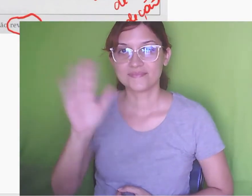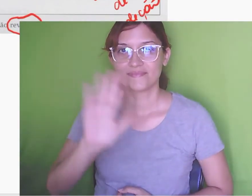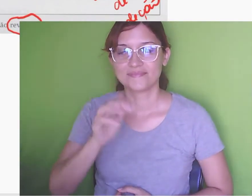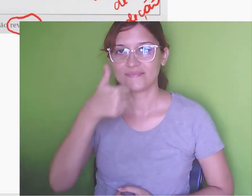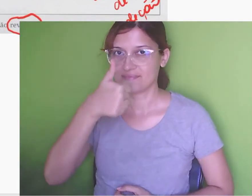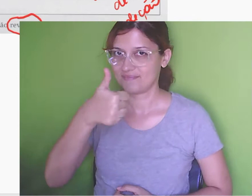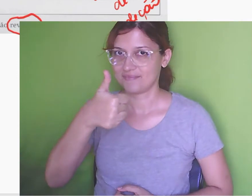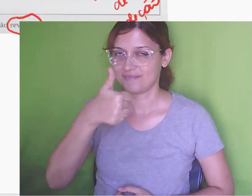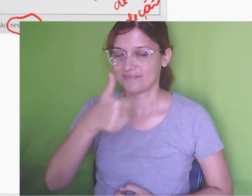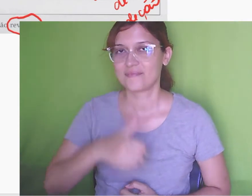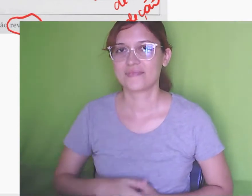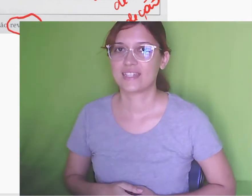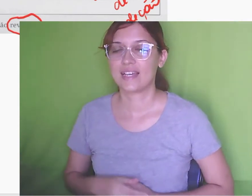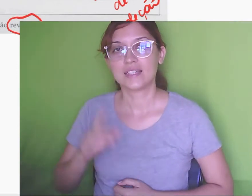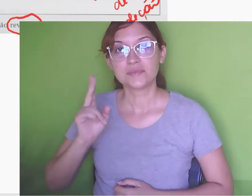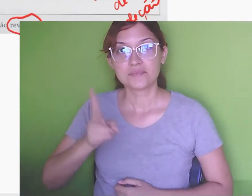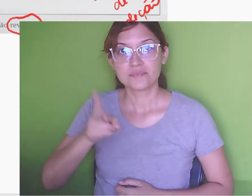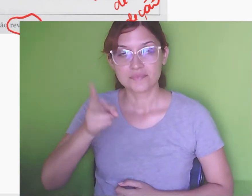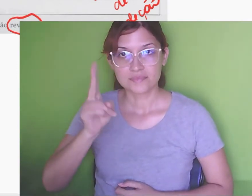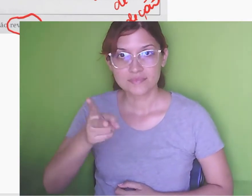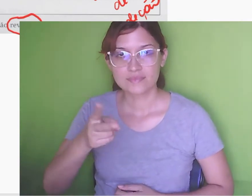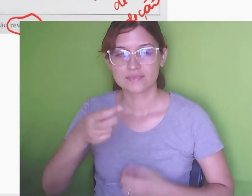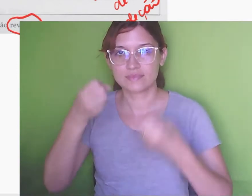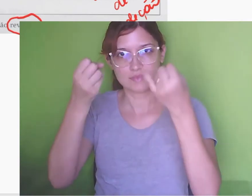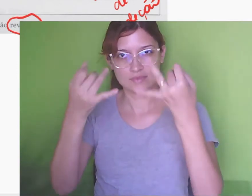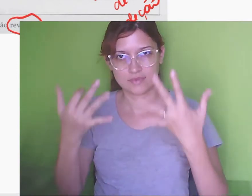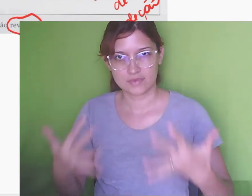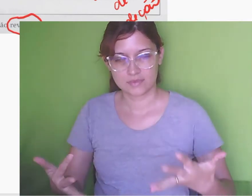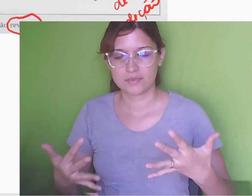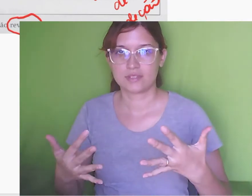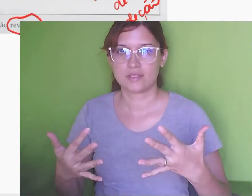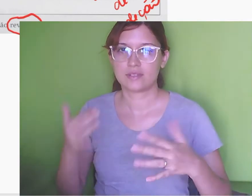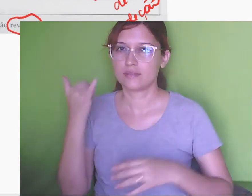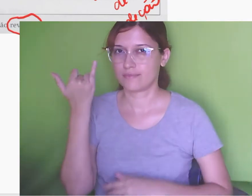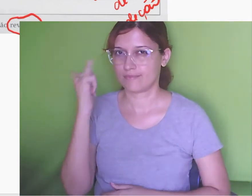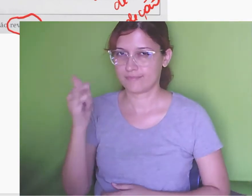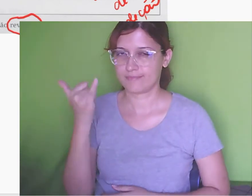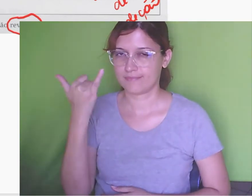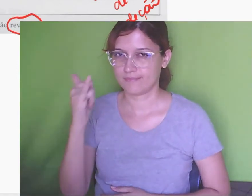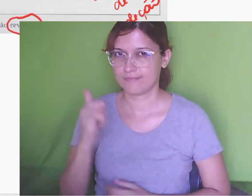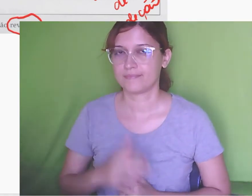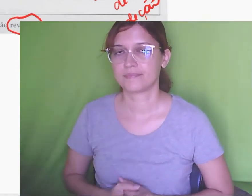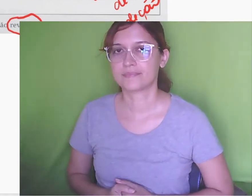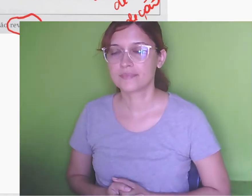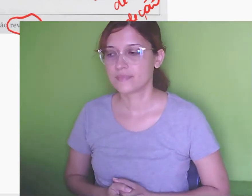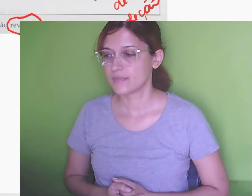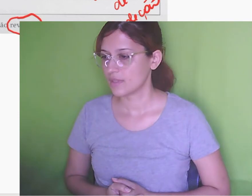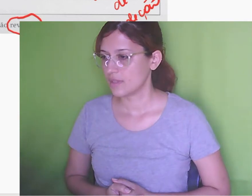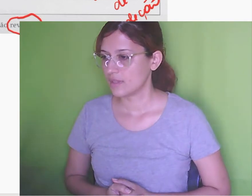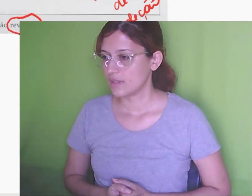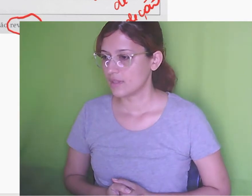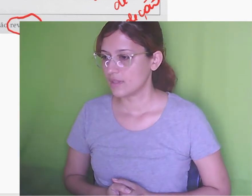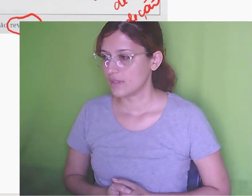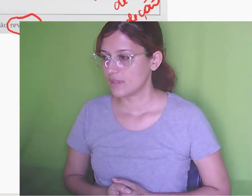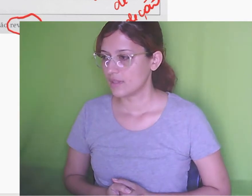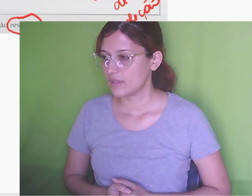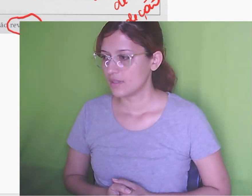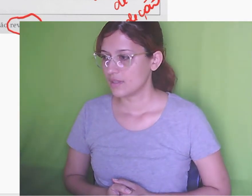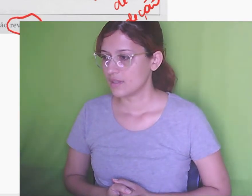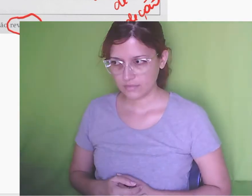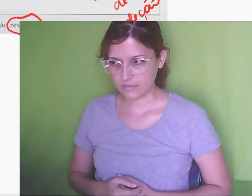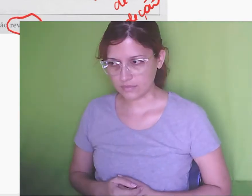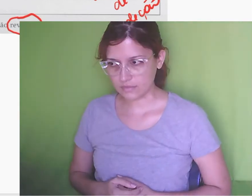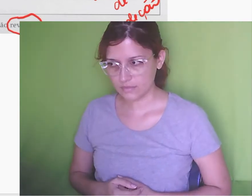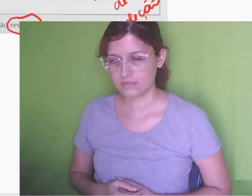Olá, tudo bem? Vamos continuar aqui explicando sobre eletrônica.